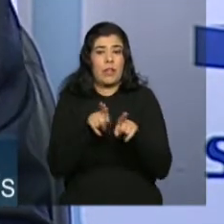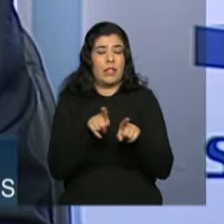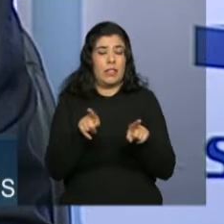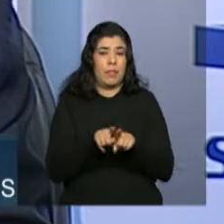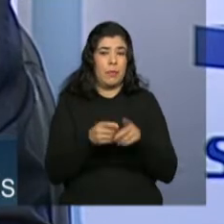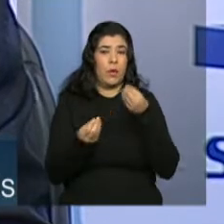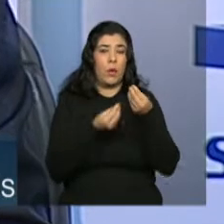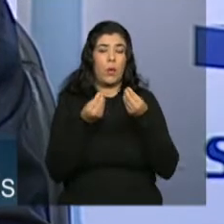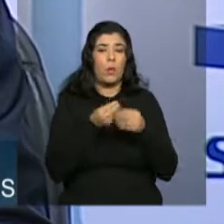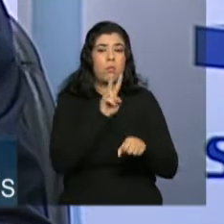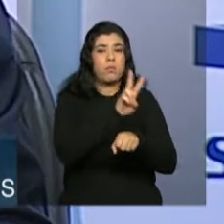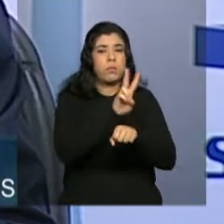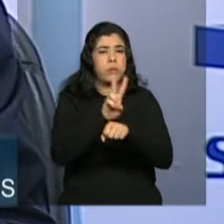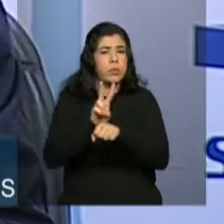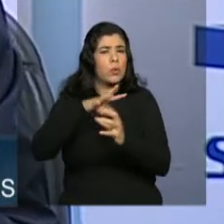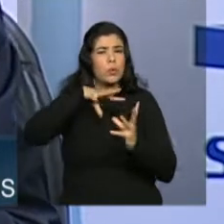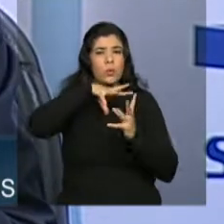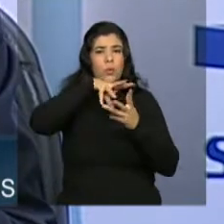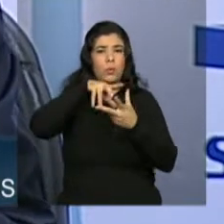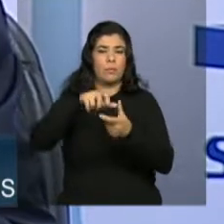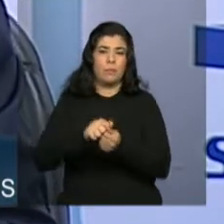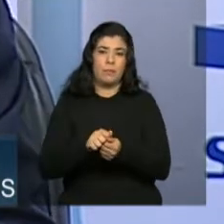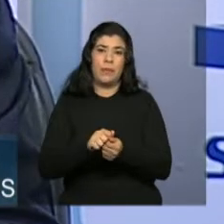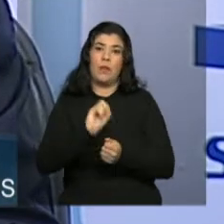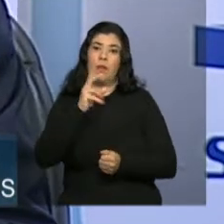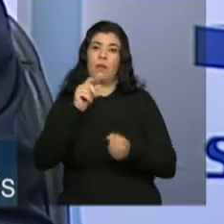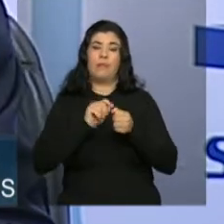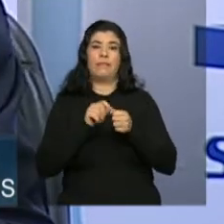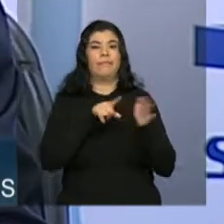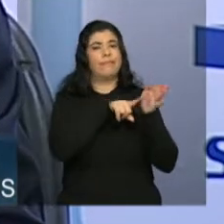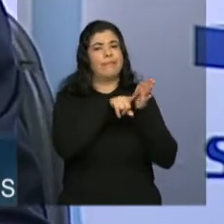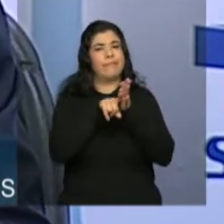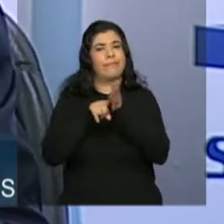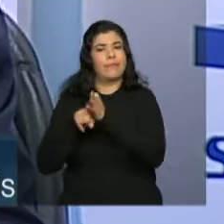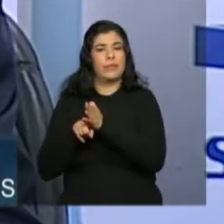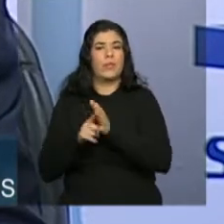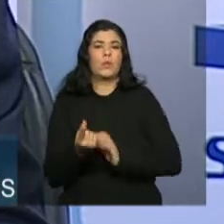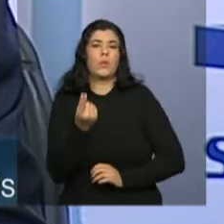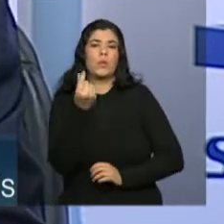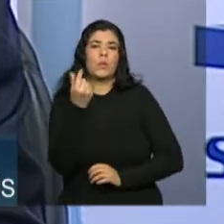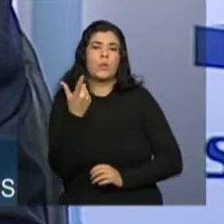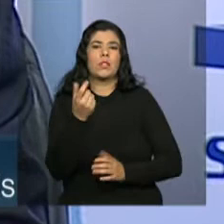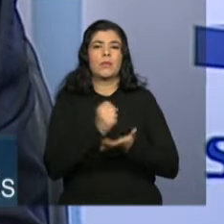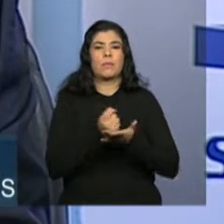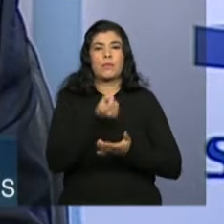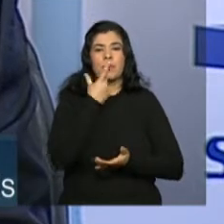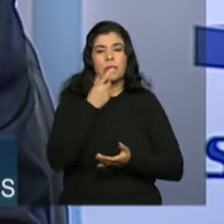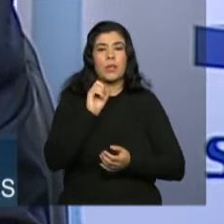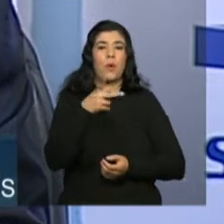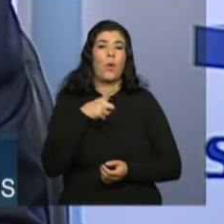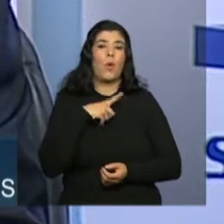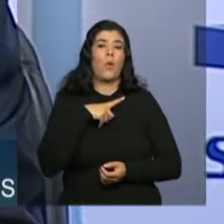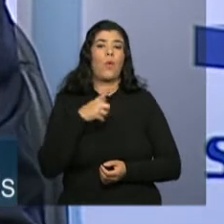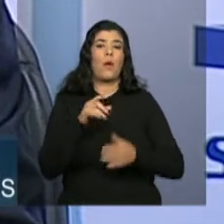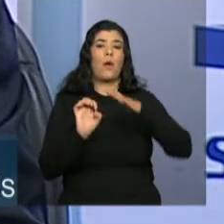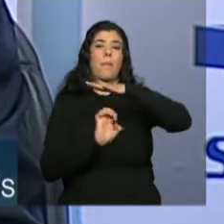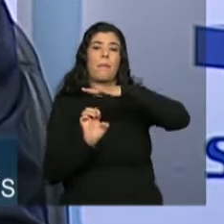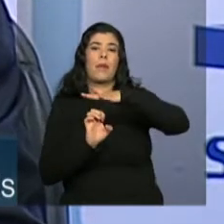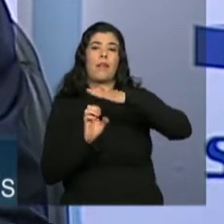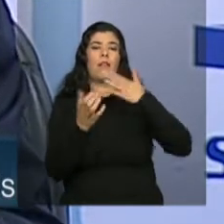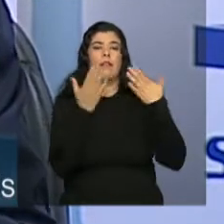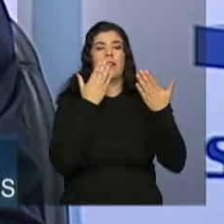regulam medicamento no mundo o porquê pesquisa sobre preso e medicamento ou quem vai Pesquisa sobre o impacto de prevê